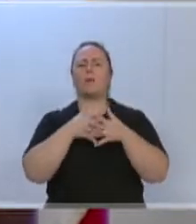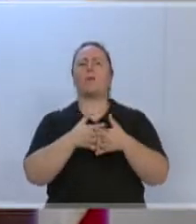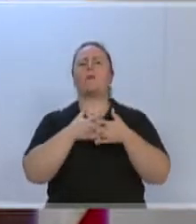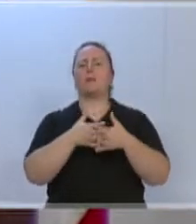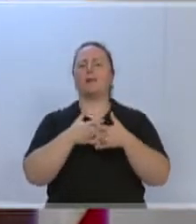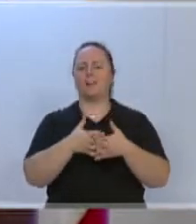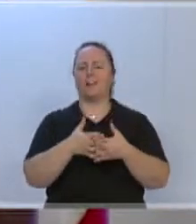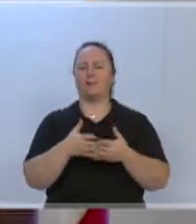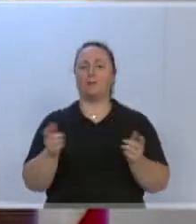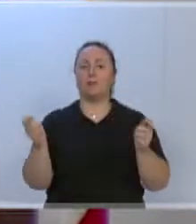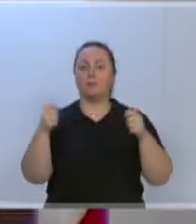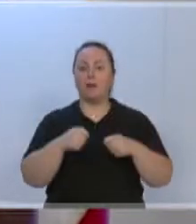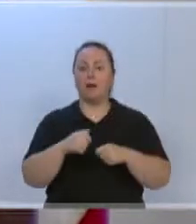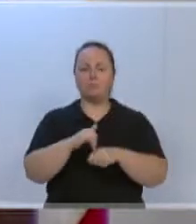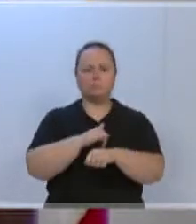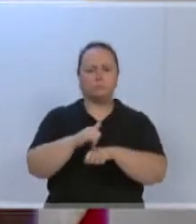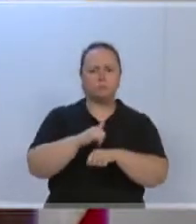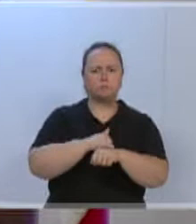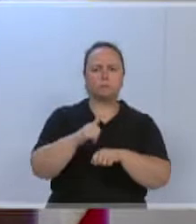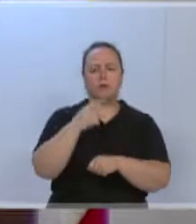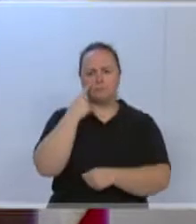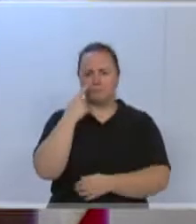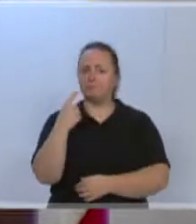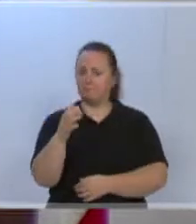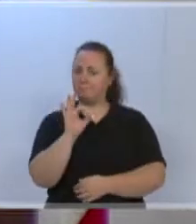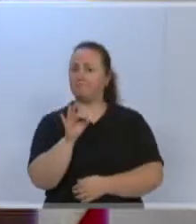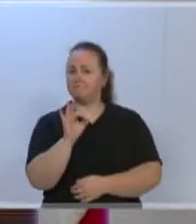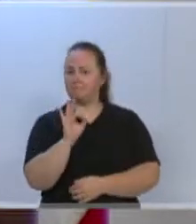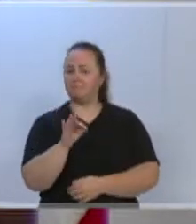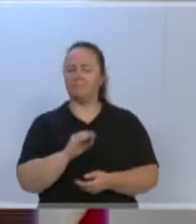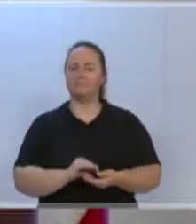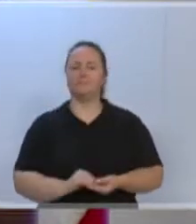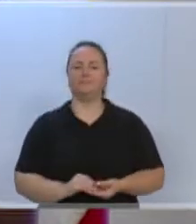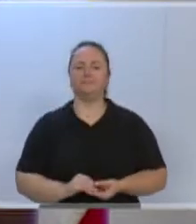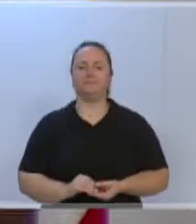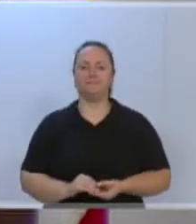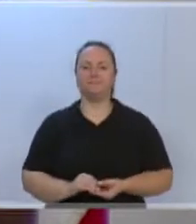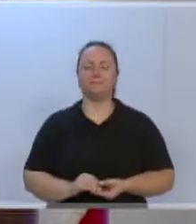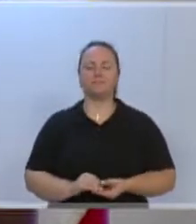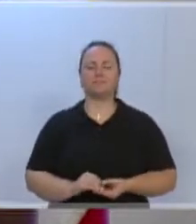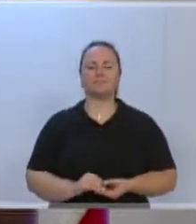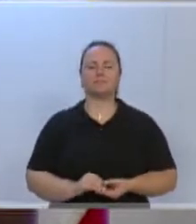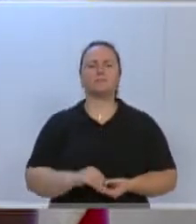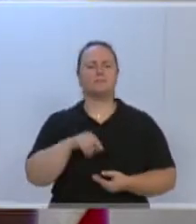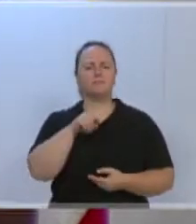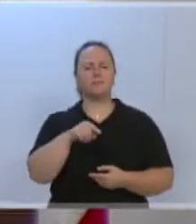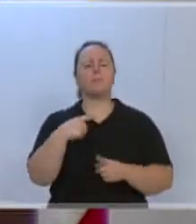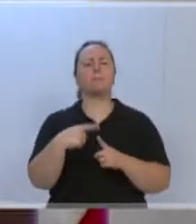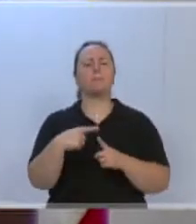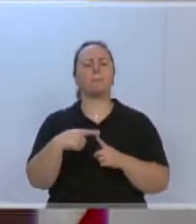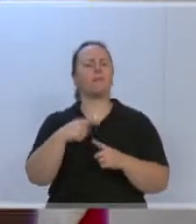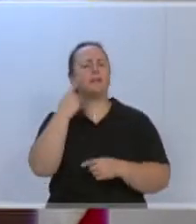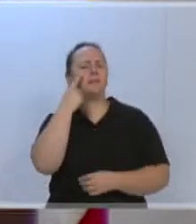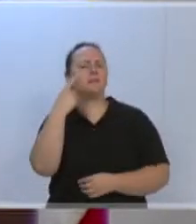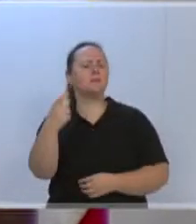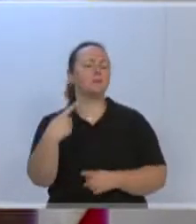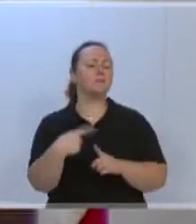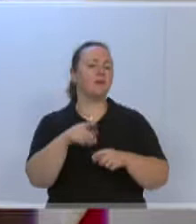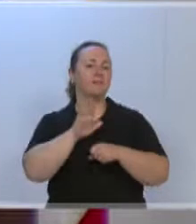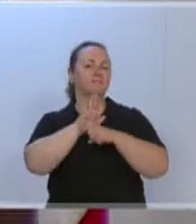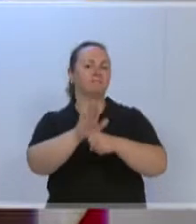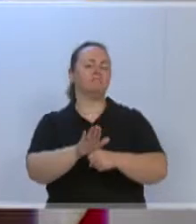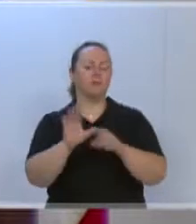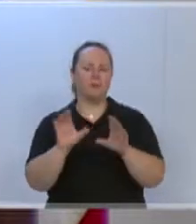vêem-se a viabilidade disso é muito interessante medidas como essa porque essas medidas ajudam a comunidade